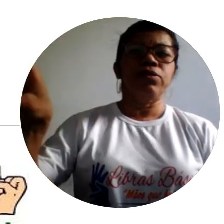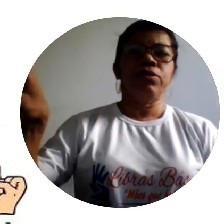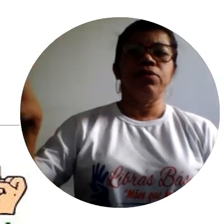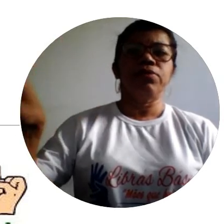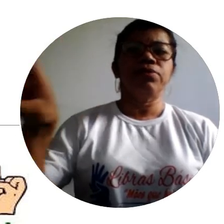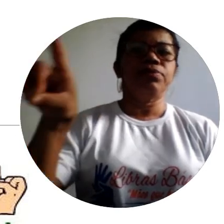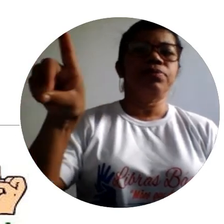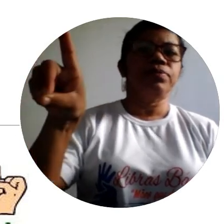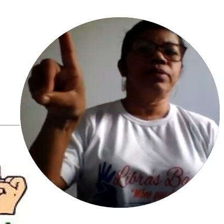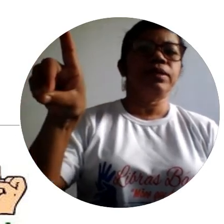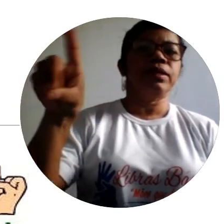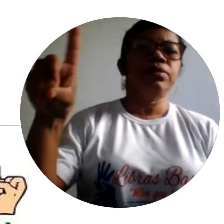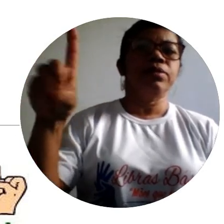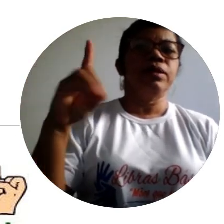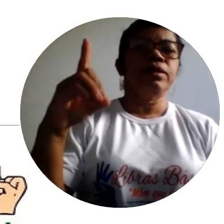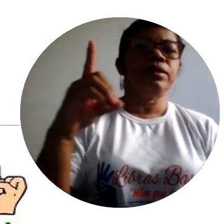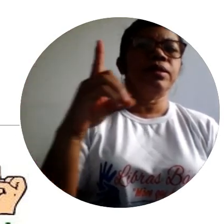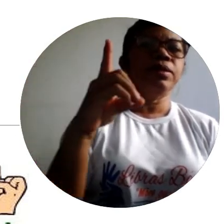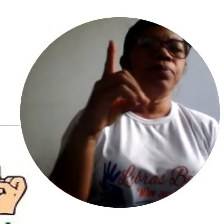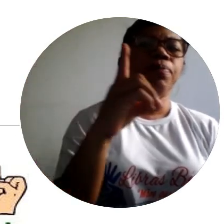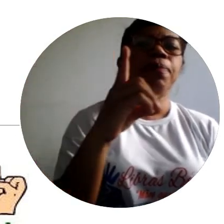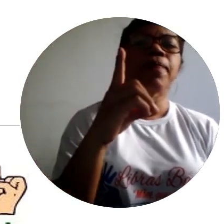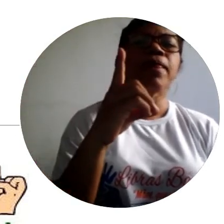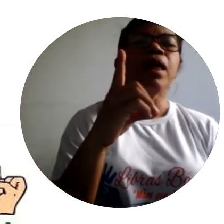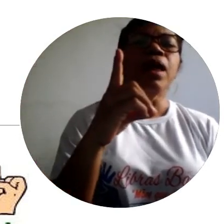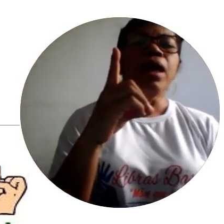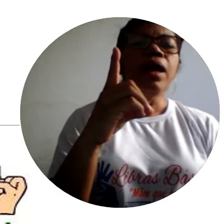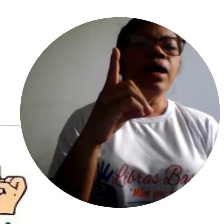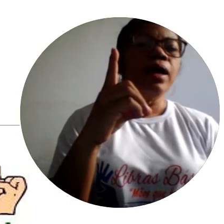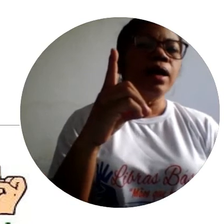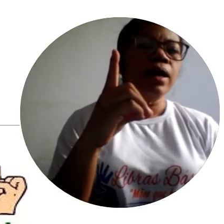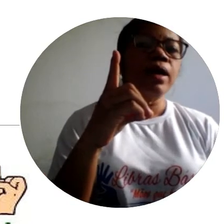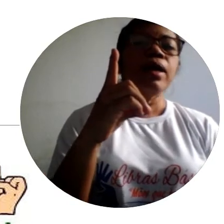assim, ó, ó, certo? Letra D.